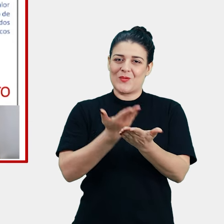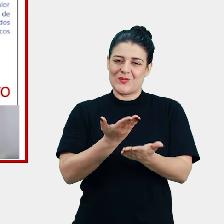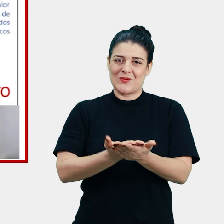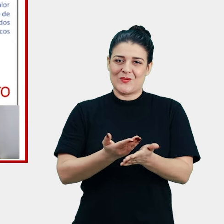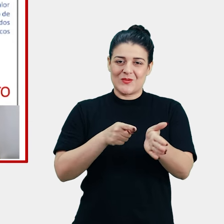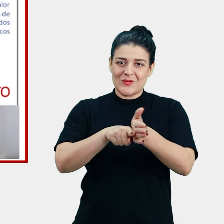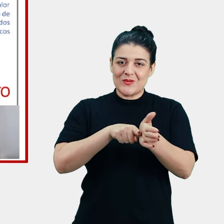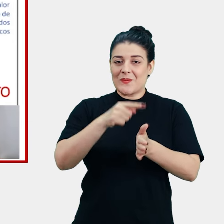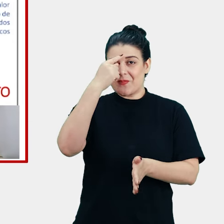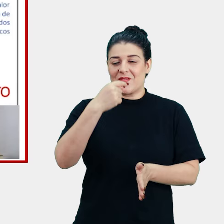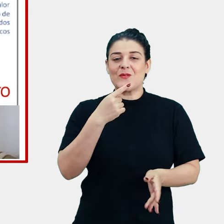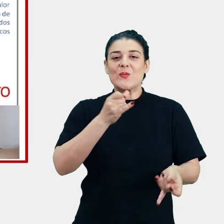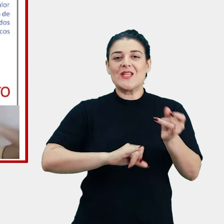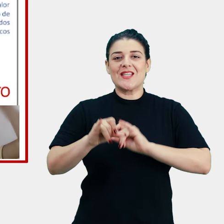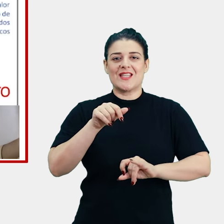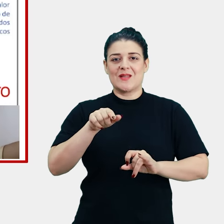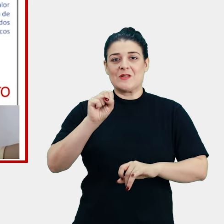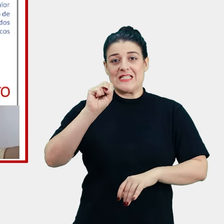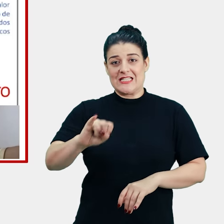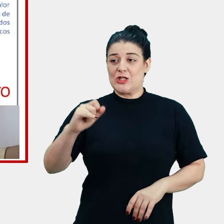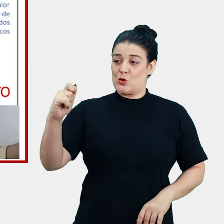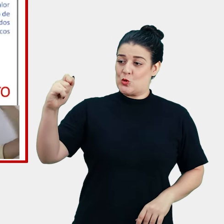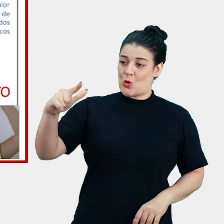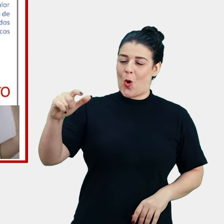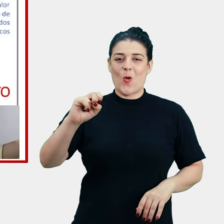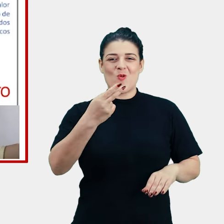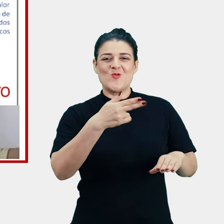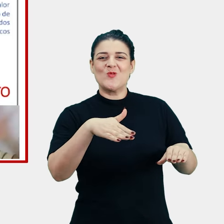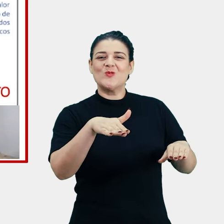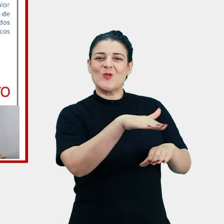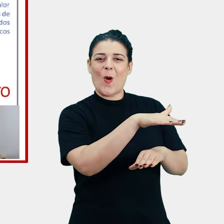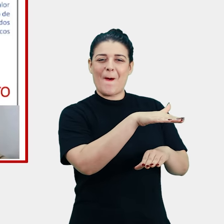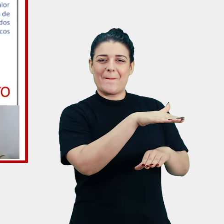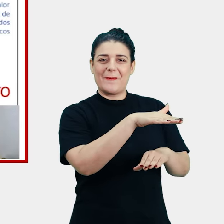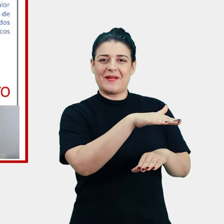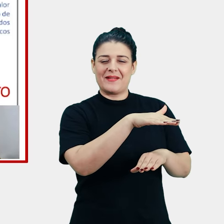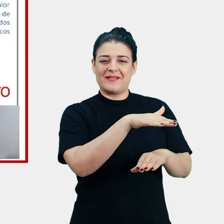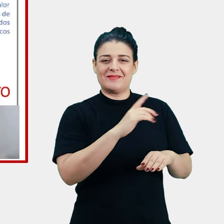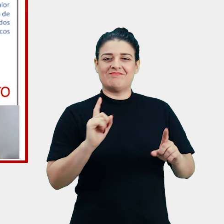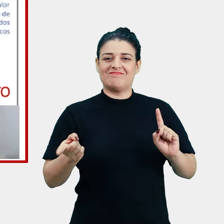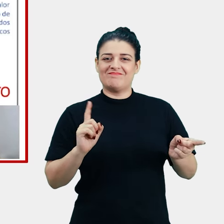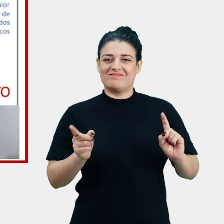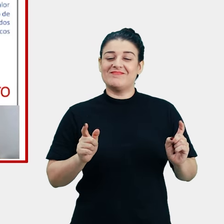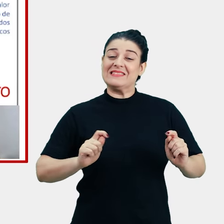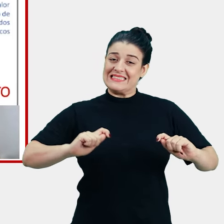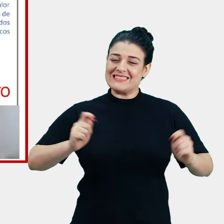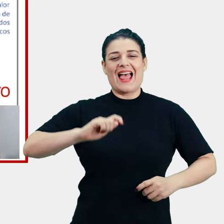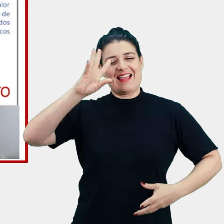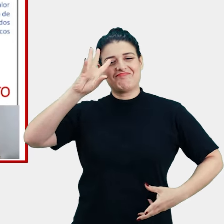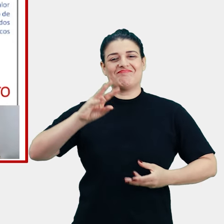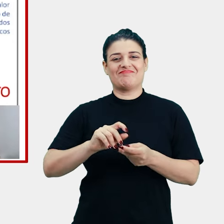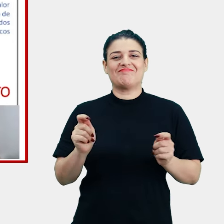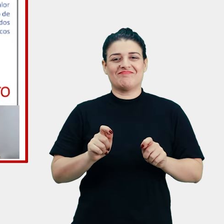comparativo do perfil químico daquele cultivo que foi feito na presença de sol e aquele que foi feito ali